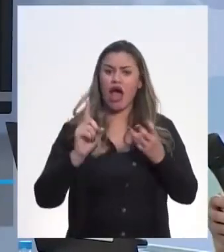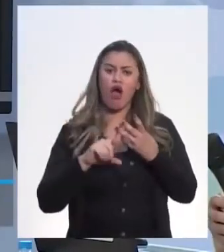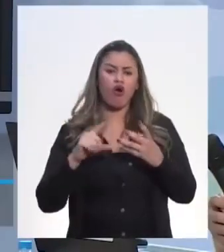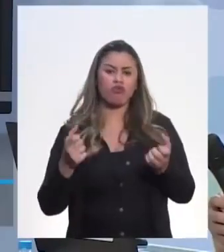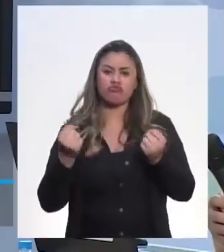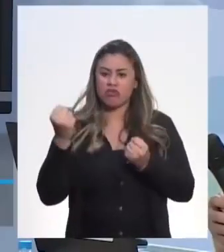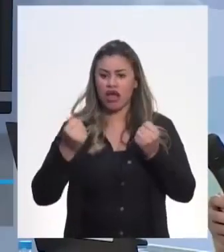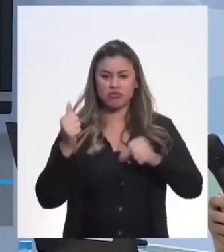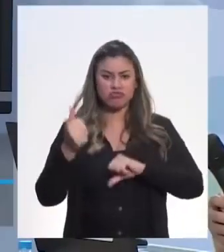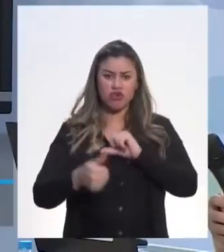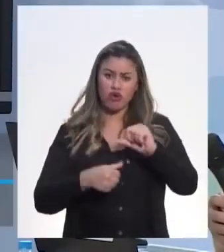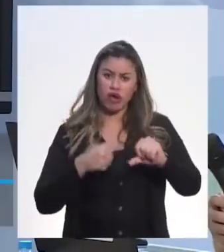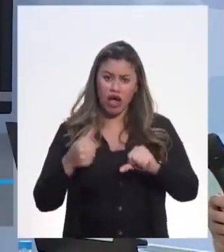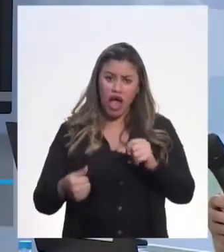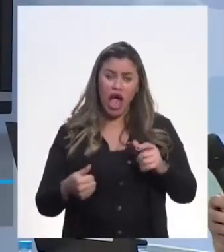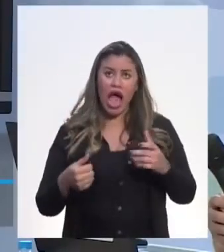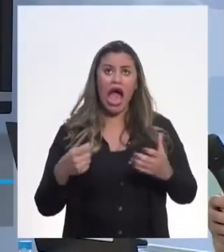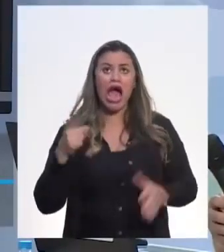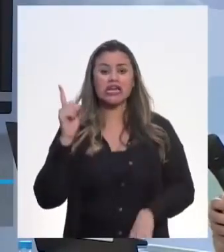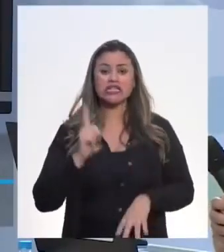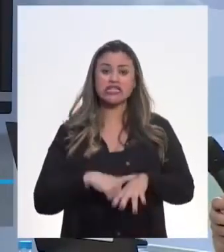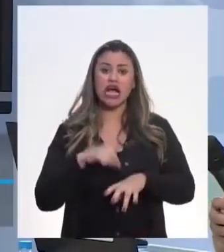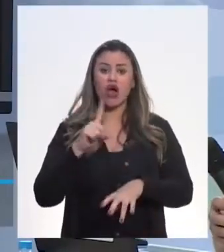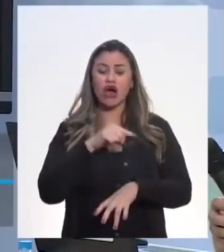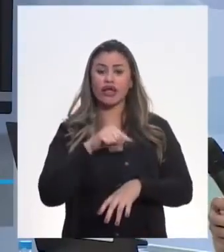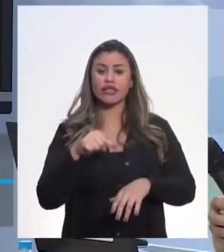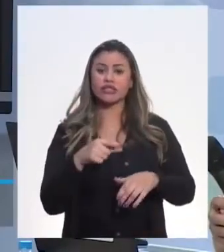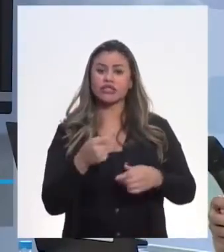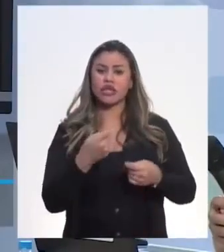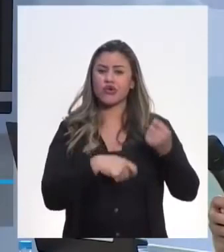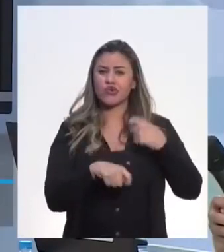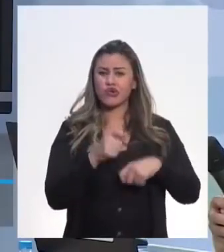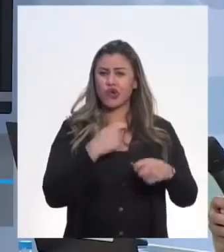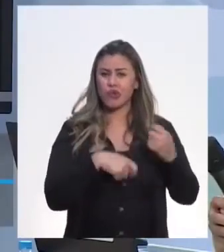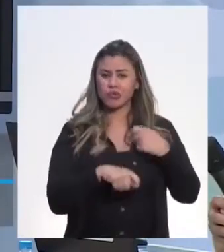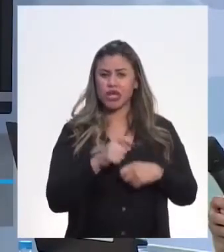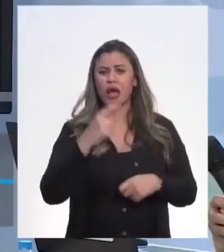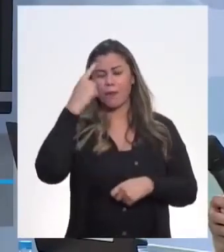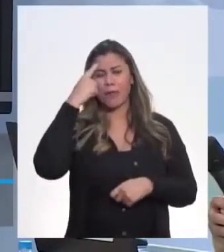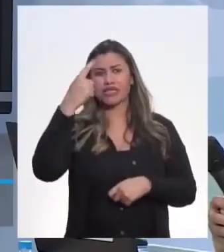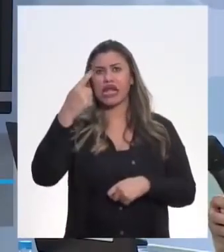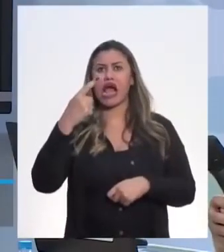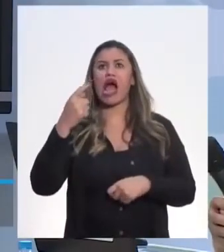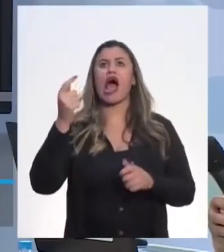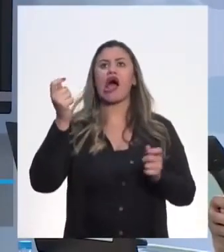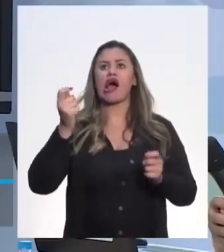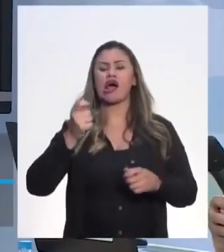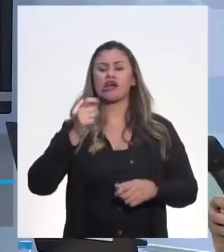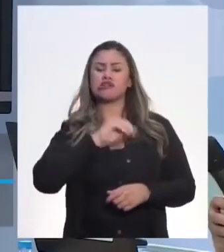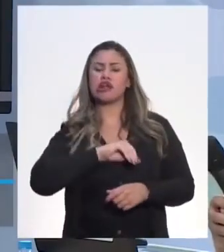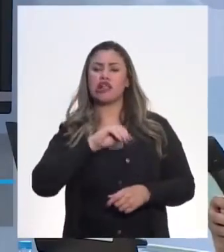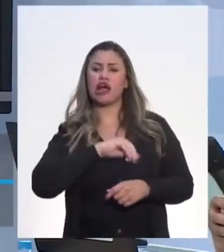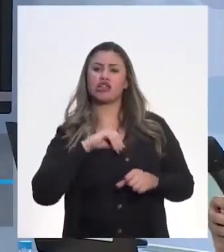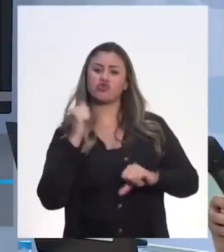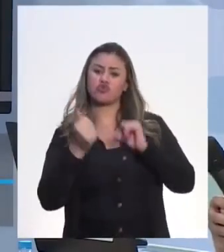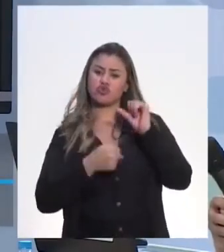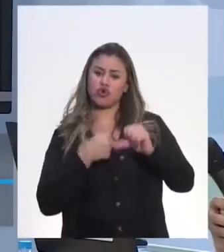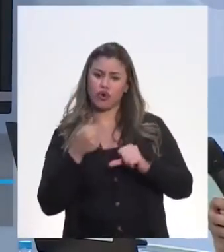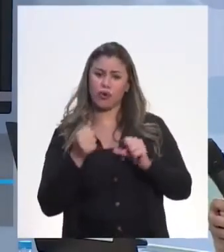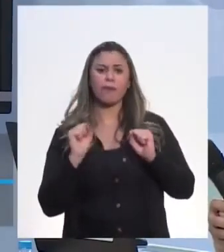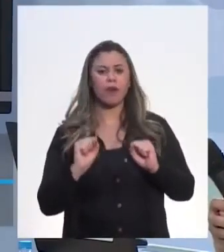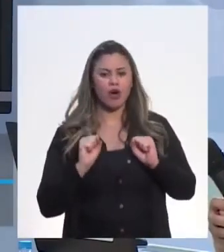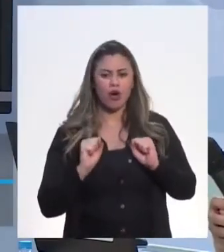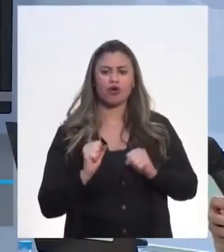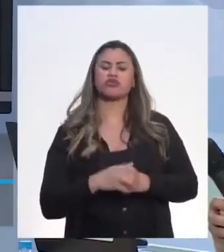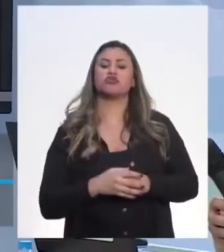contextos e de repente ali no tempo que eles estão economizando passar sim por uma promoção né a gente também